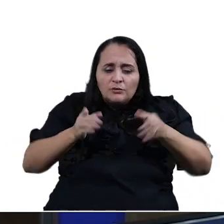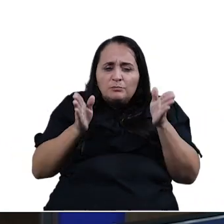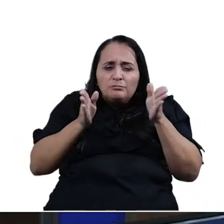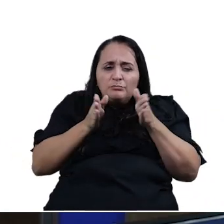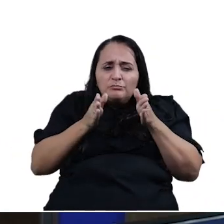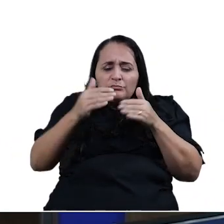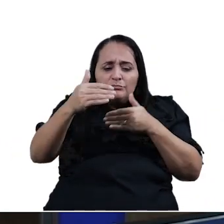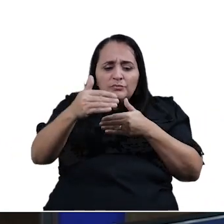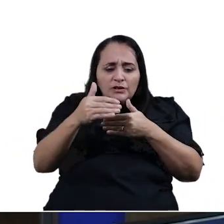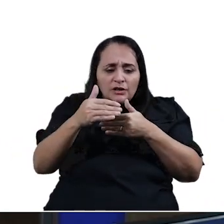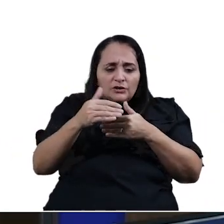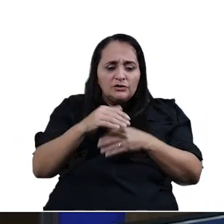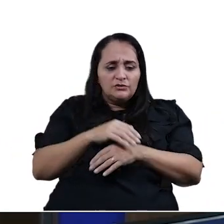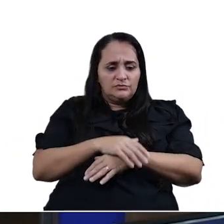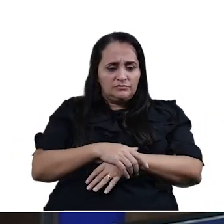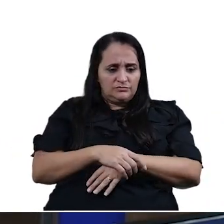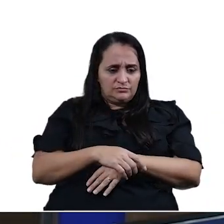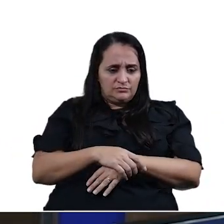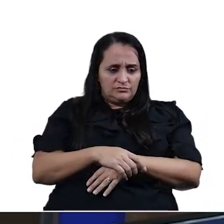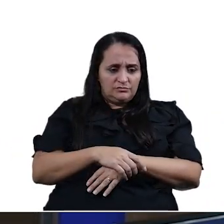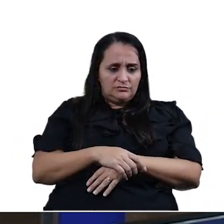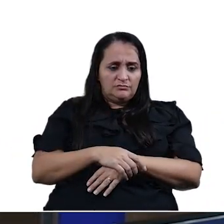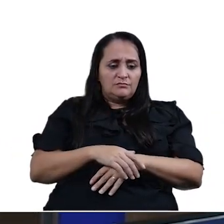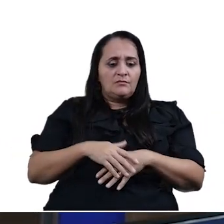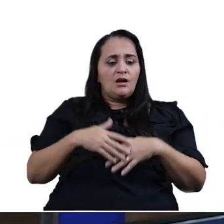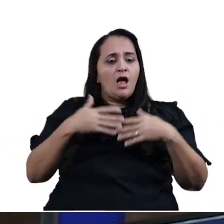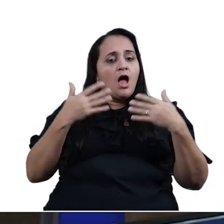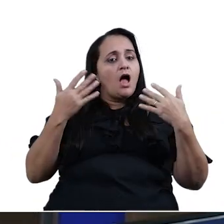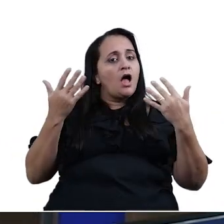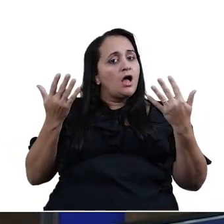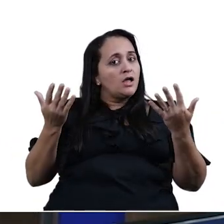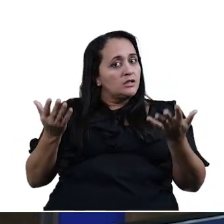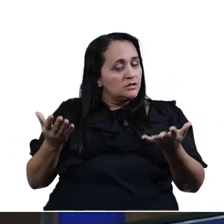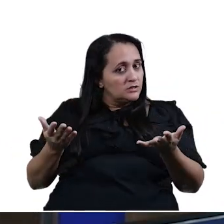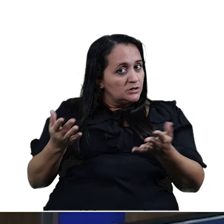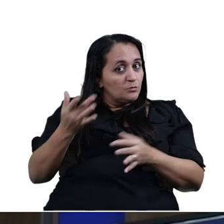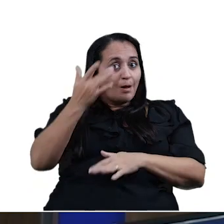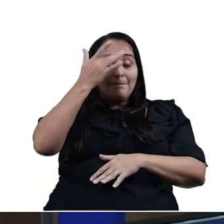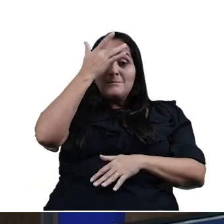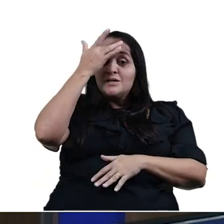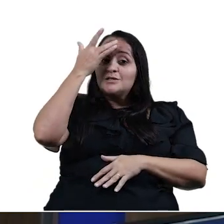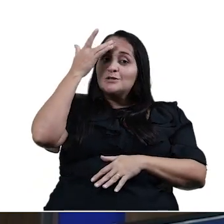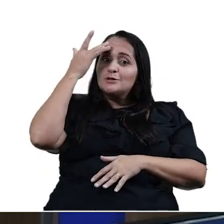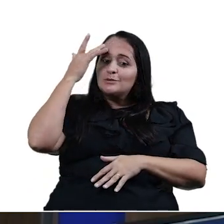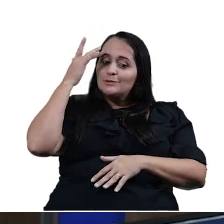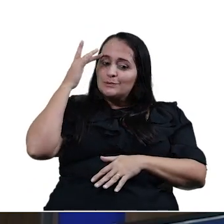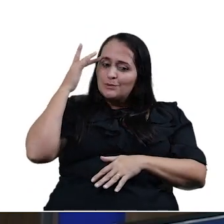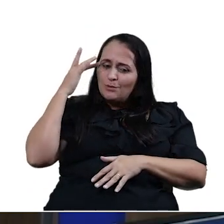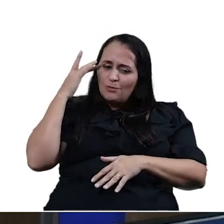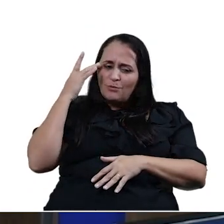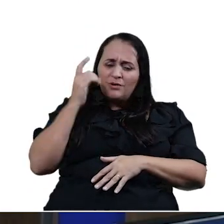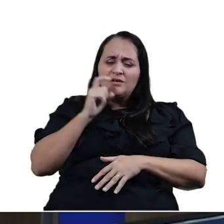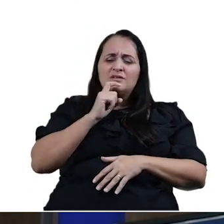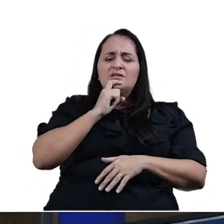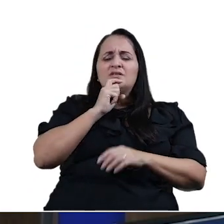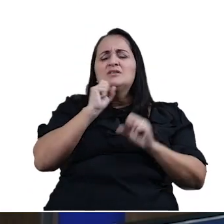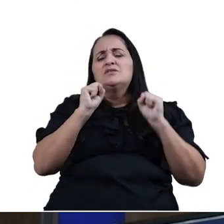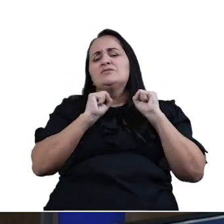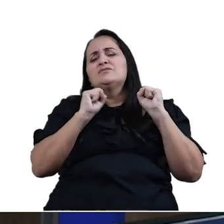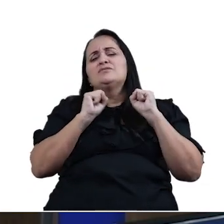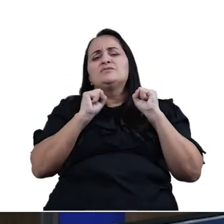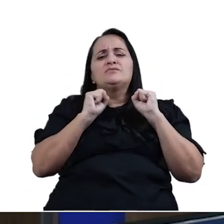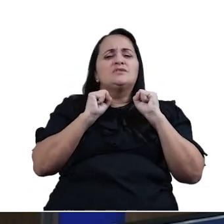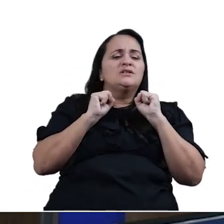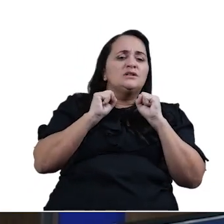uma pessoa neste quarto. Aí chegou uma pessoa e o tempo estava frio, essa